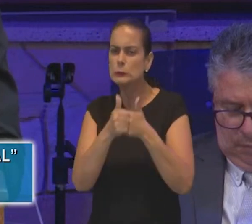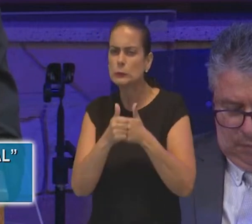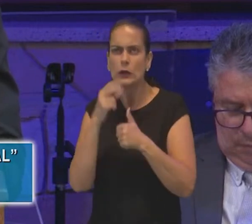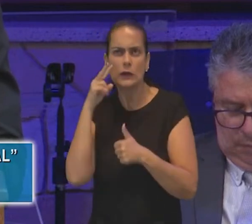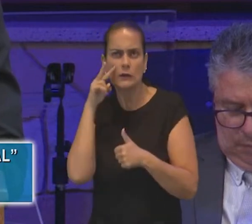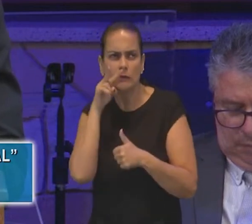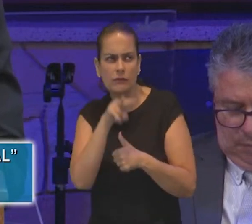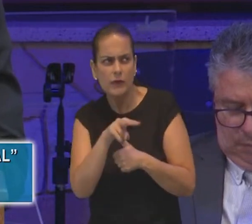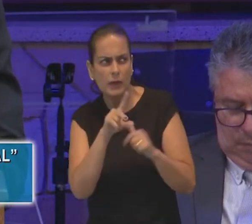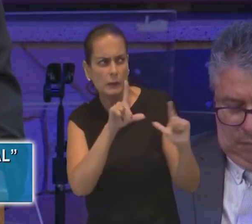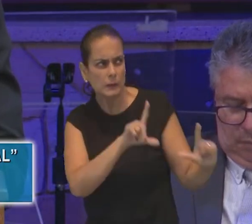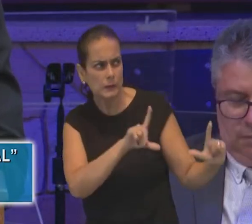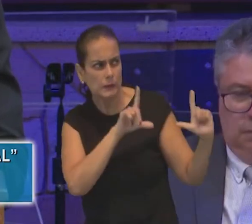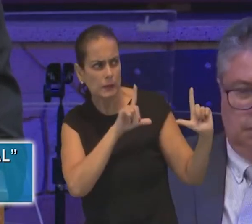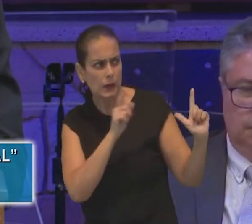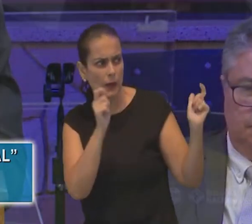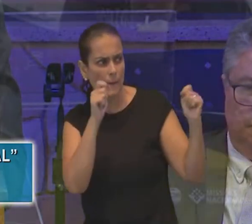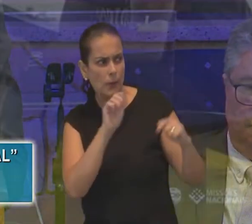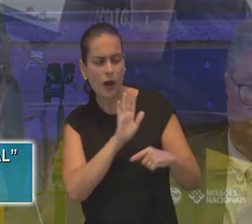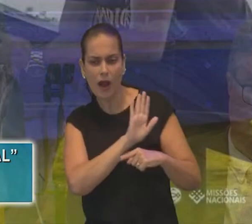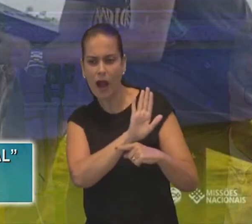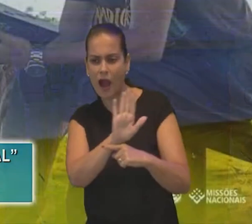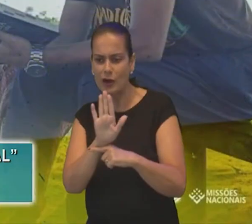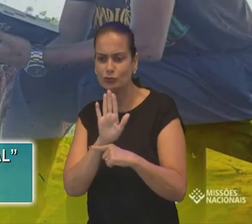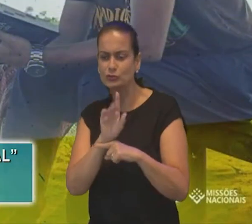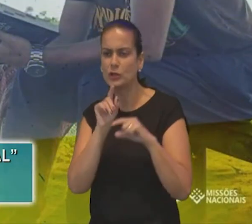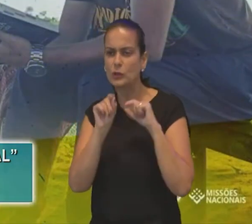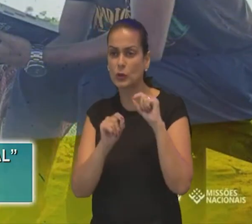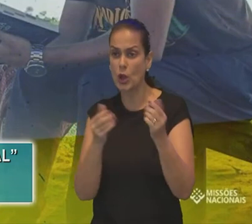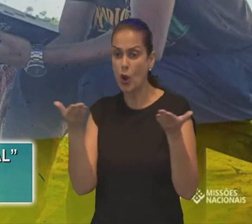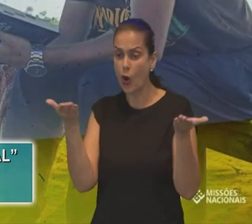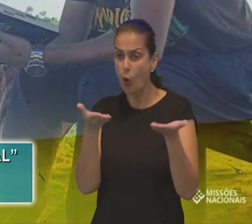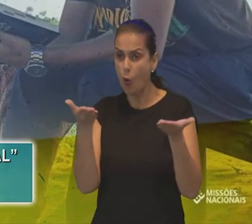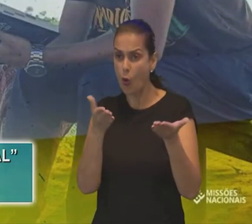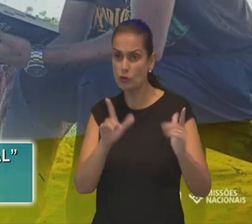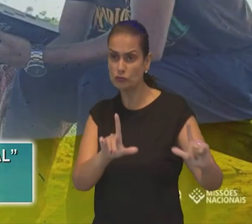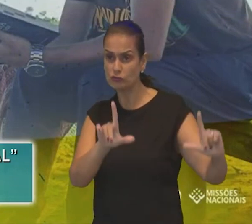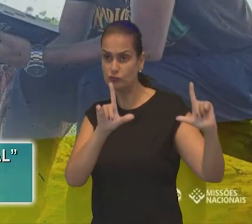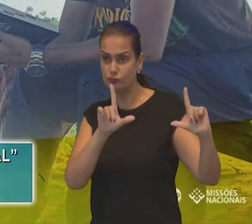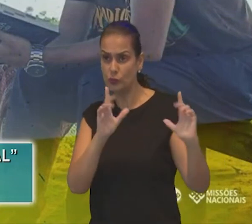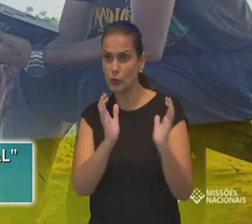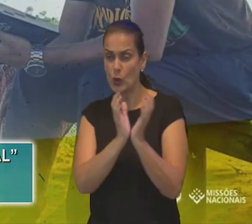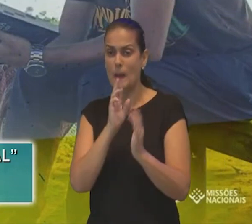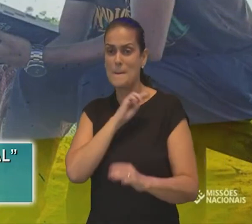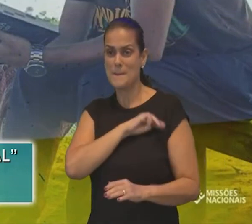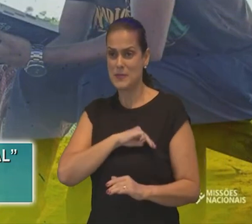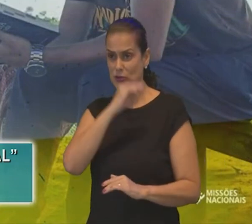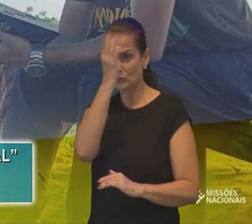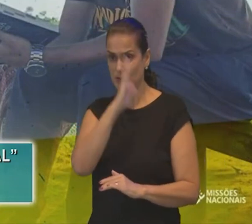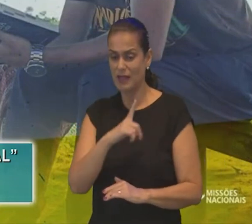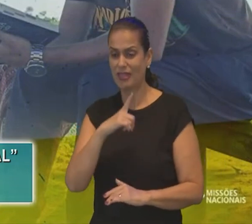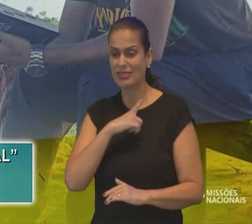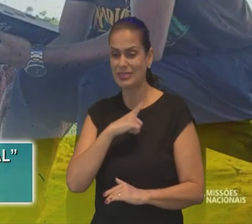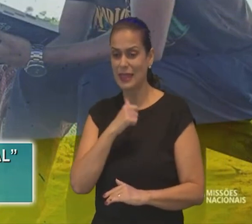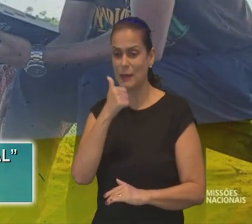acompanhar. Os irmãos podem me ajudar, né? Hoje a Junta de Missões Nacionais conta aí